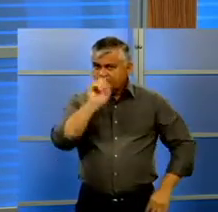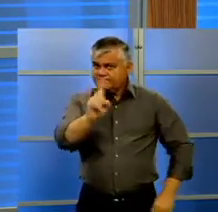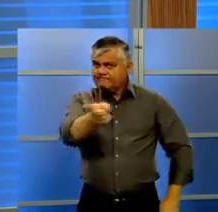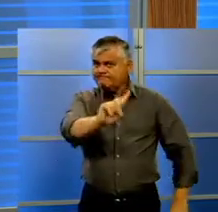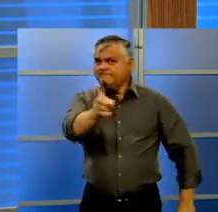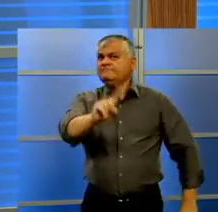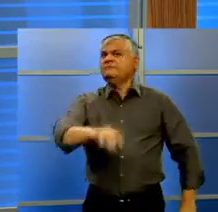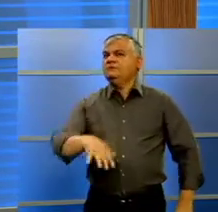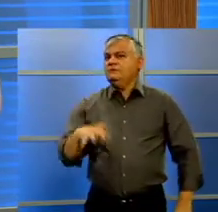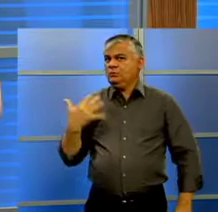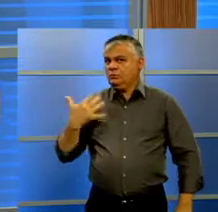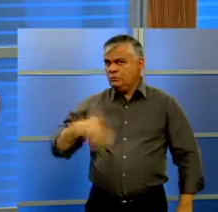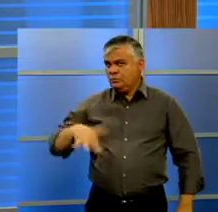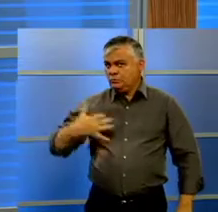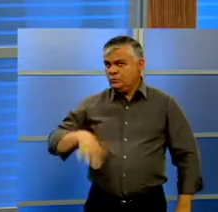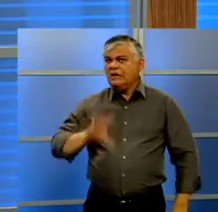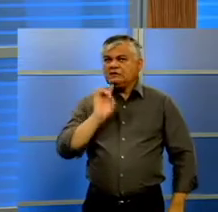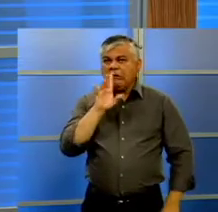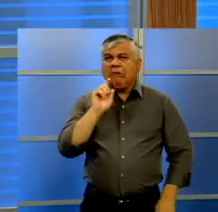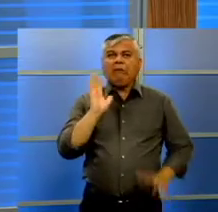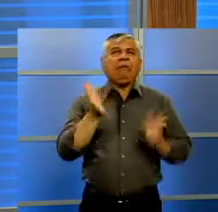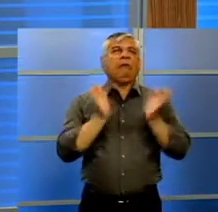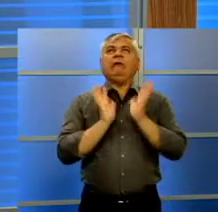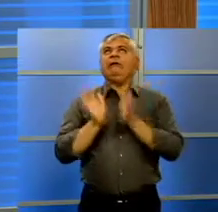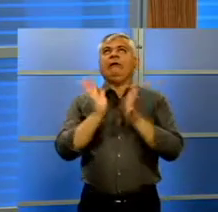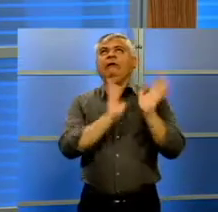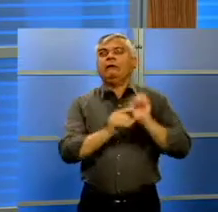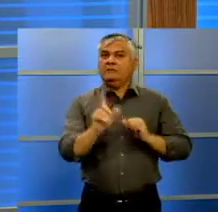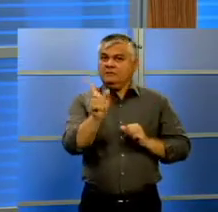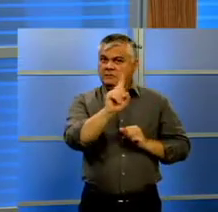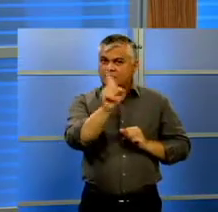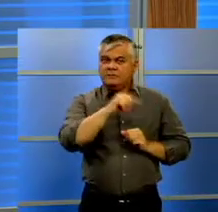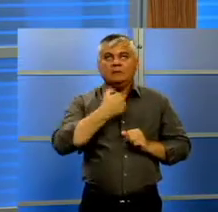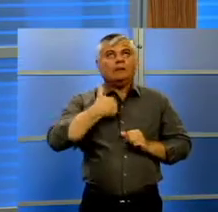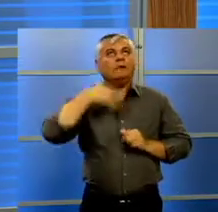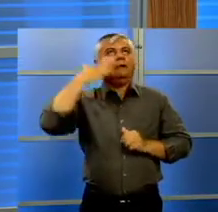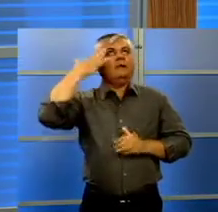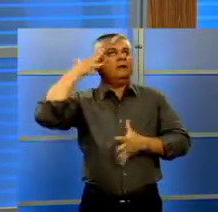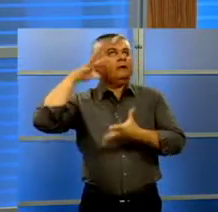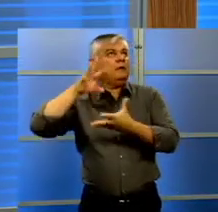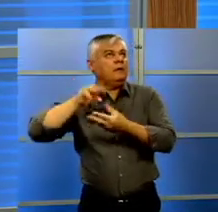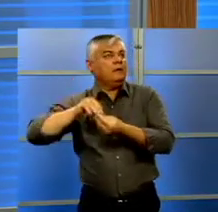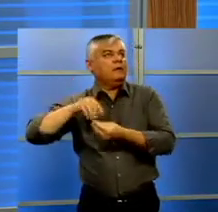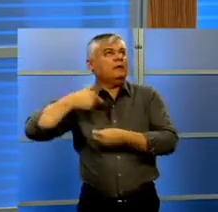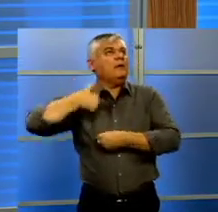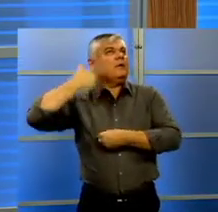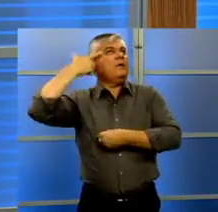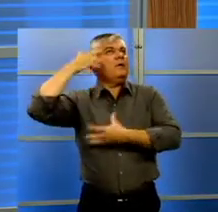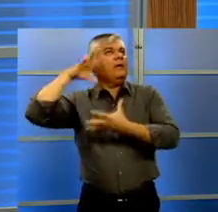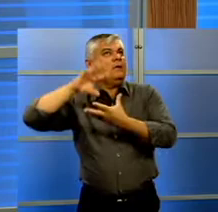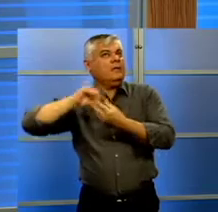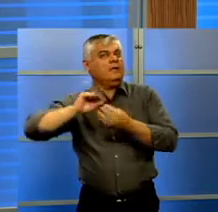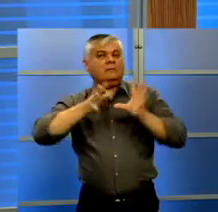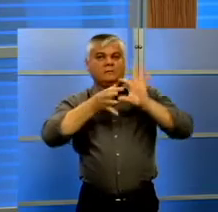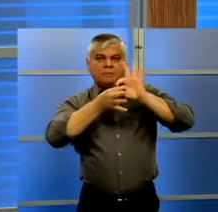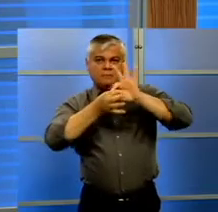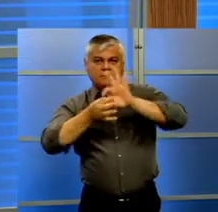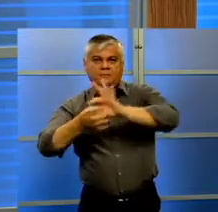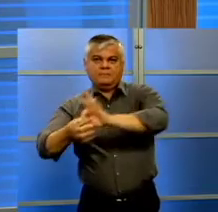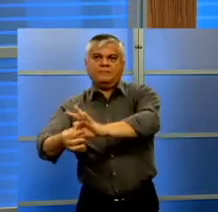parece? Não é apenas sinalizar, mas é necessário compreender como e quando os sinais se adequam ao